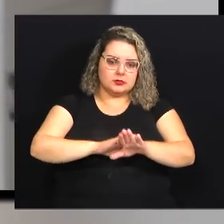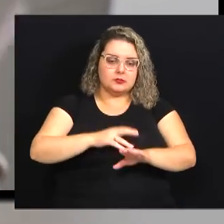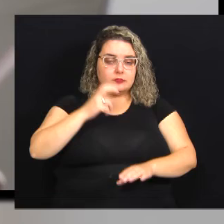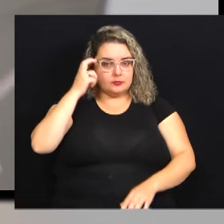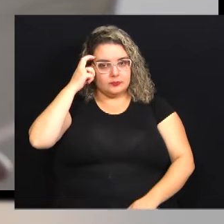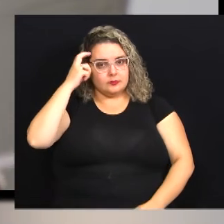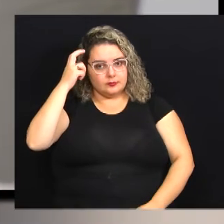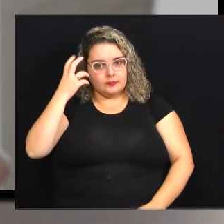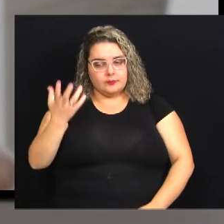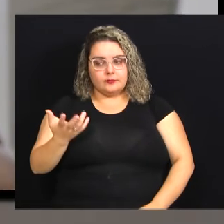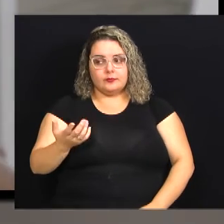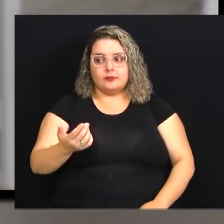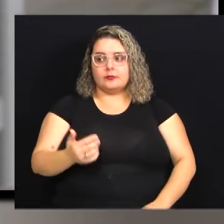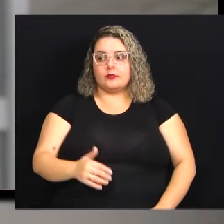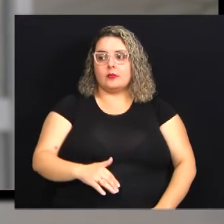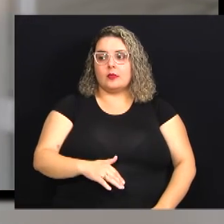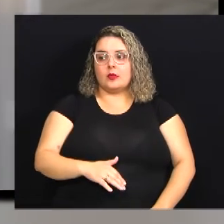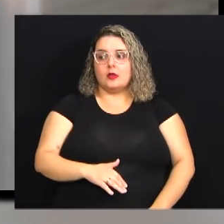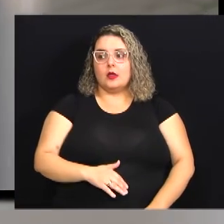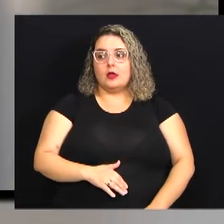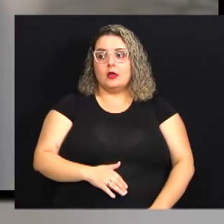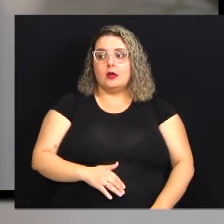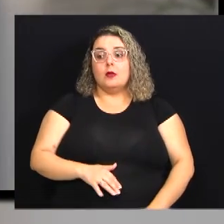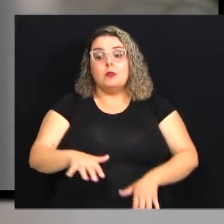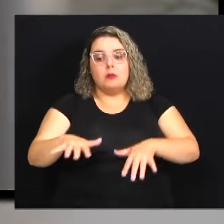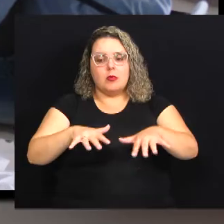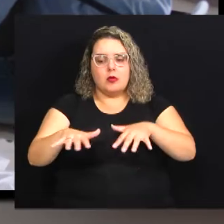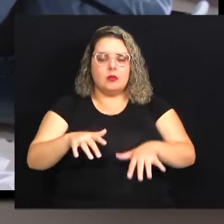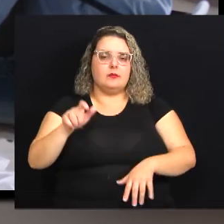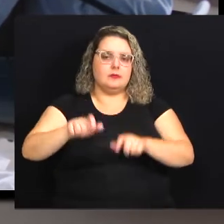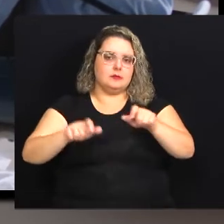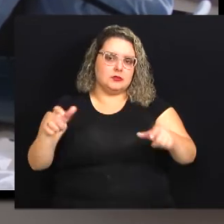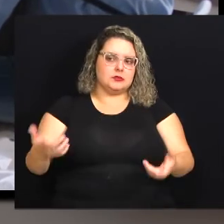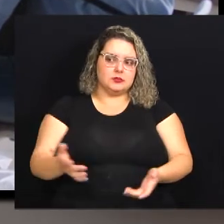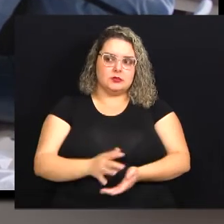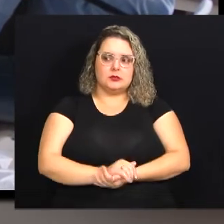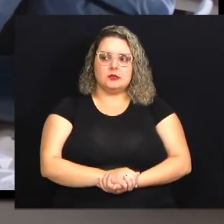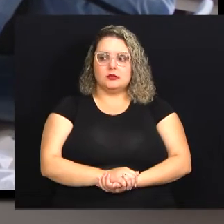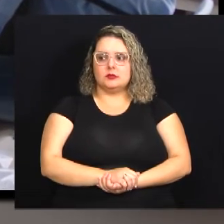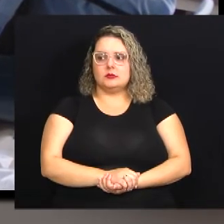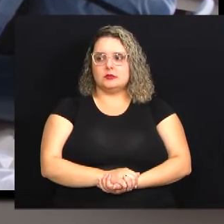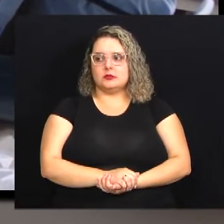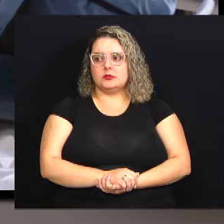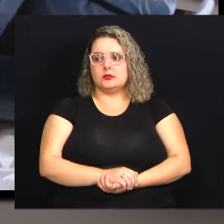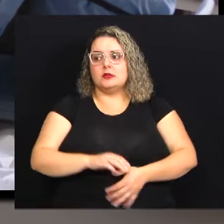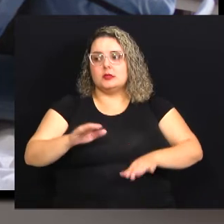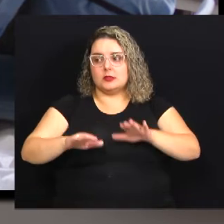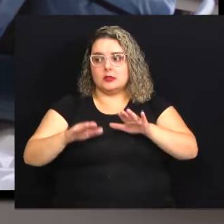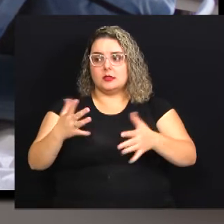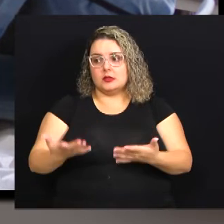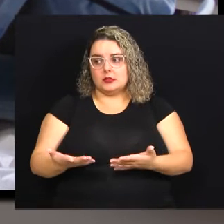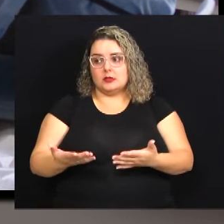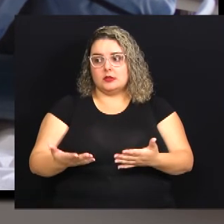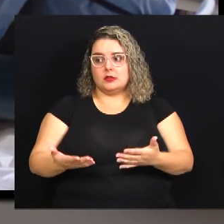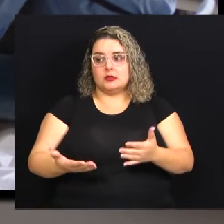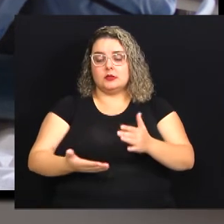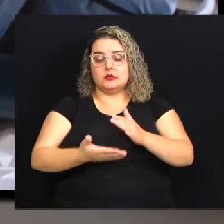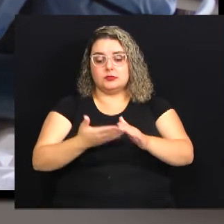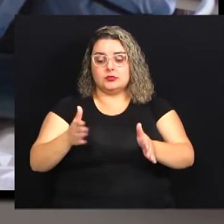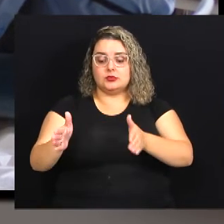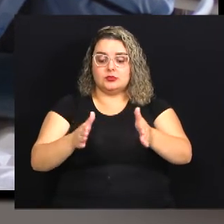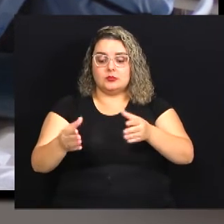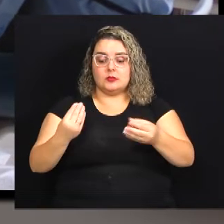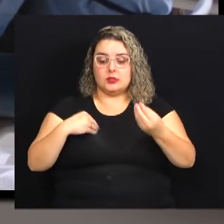atividades intelectuais movem muito a pessoa, né? Inclusive, às vezes, até tiram ela de um